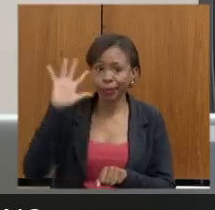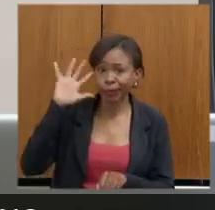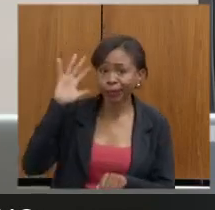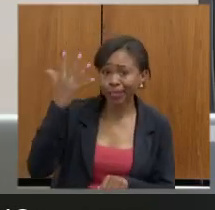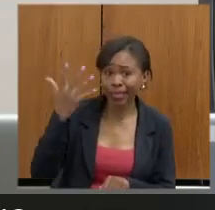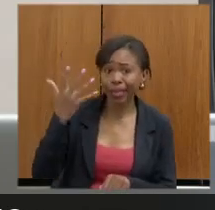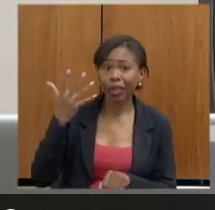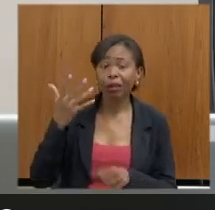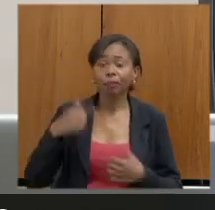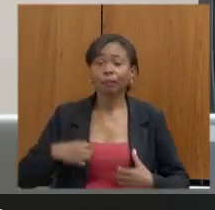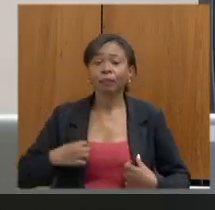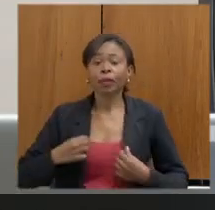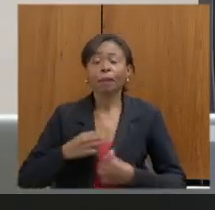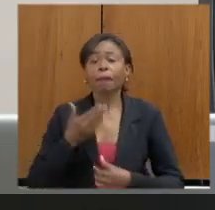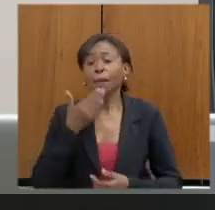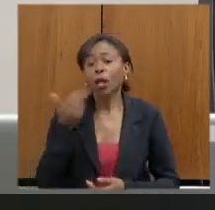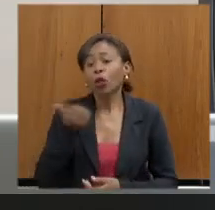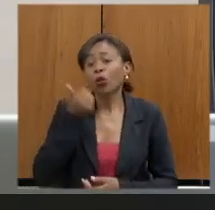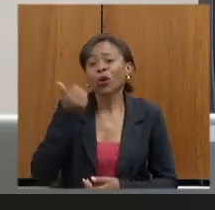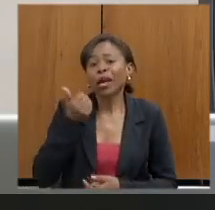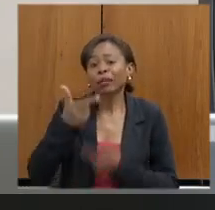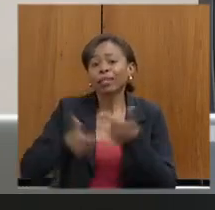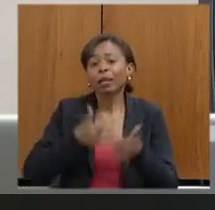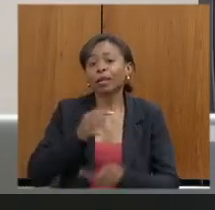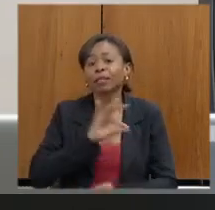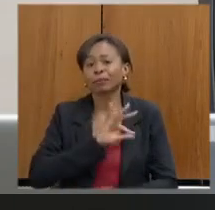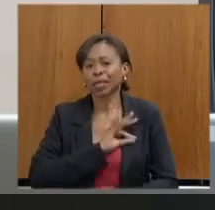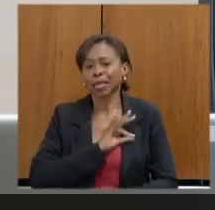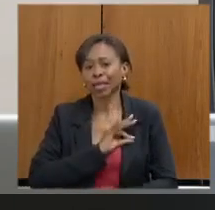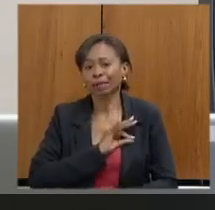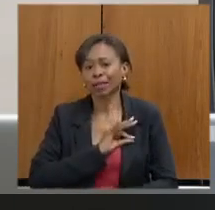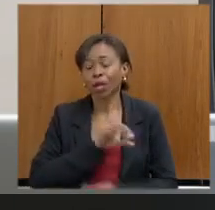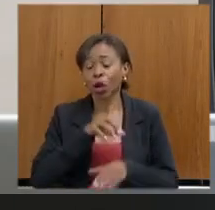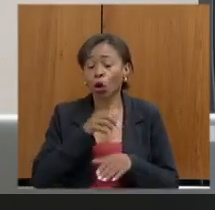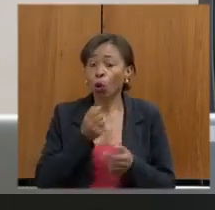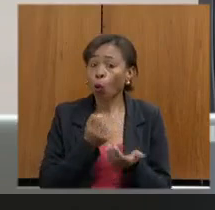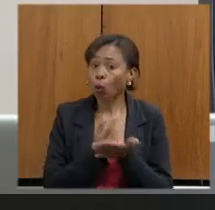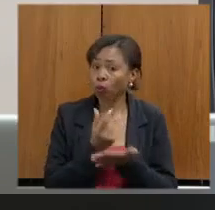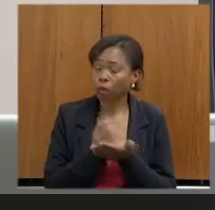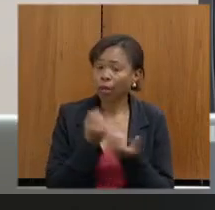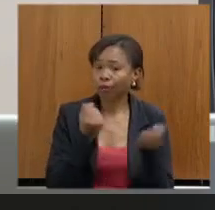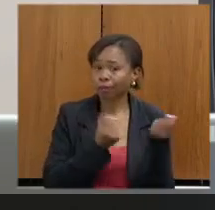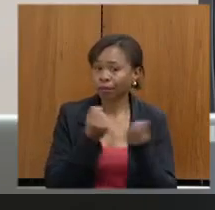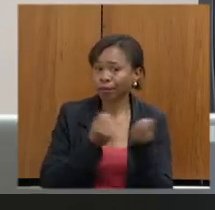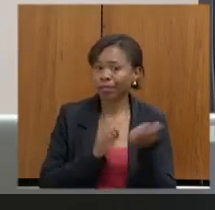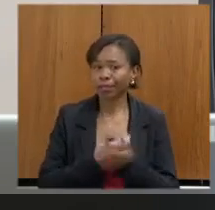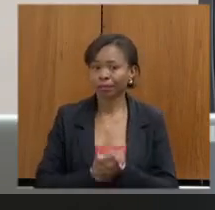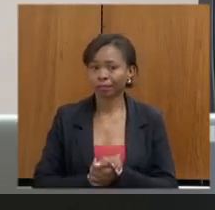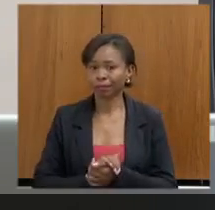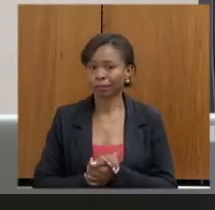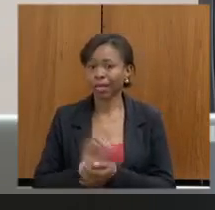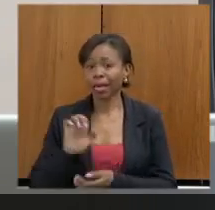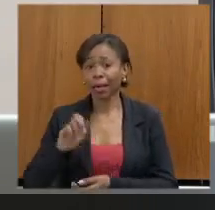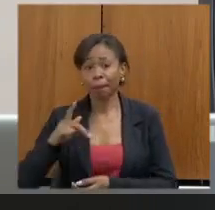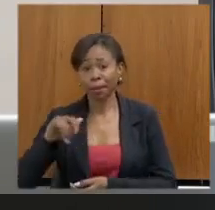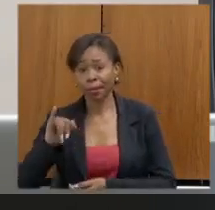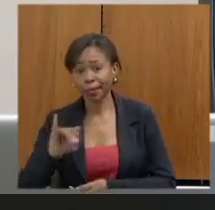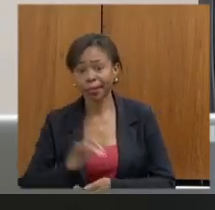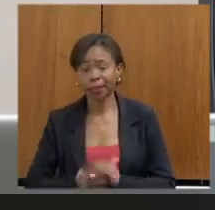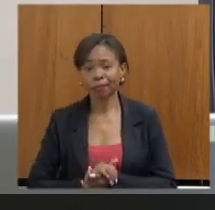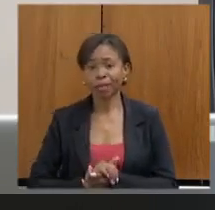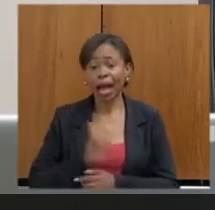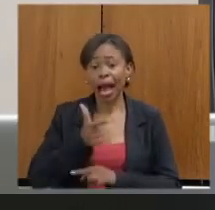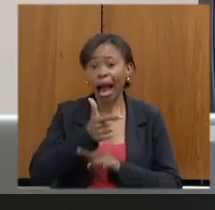relações instalações físicas viaturas e armamentos equipamentos de proteção individual ressaltando